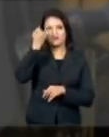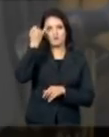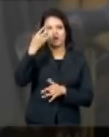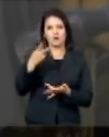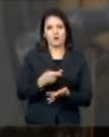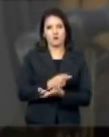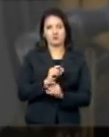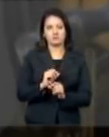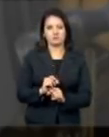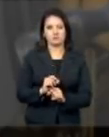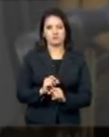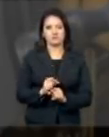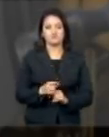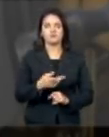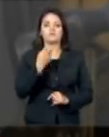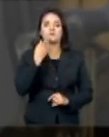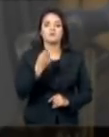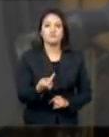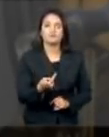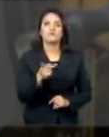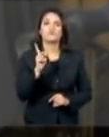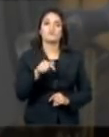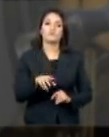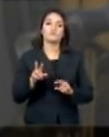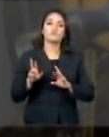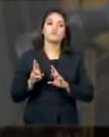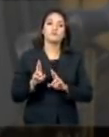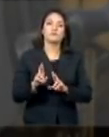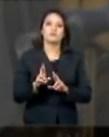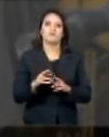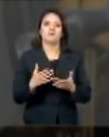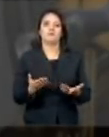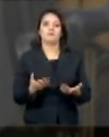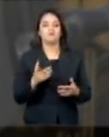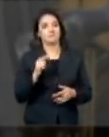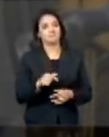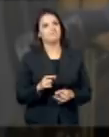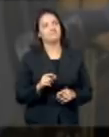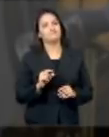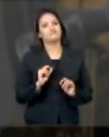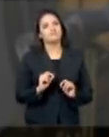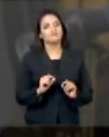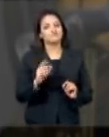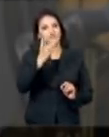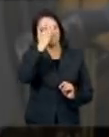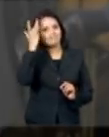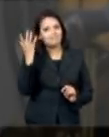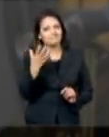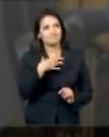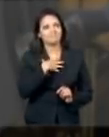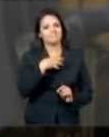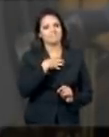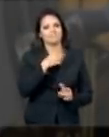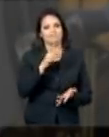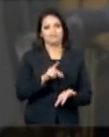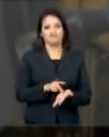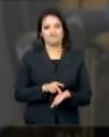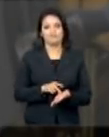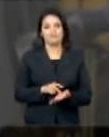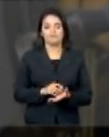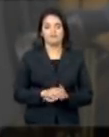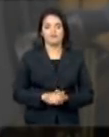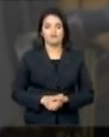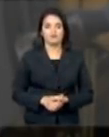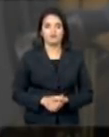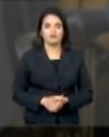na razoabilidade esperança é o que move o recorrido excelências e concluiu na direção do